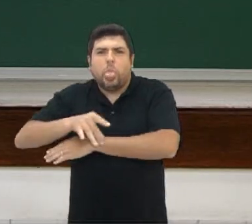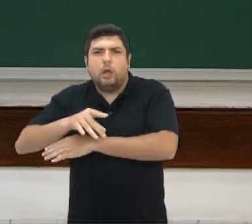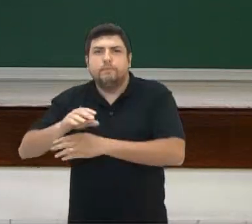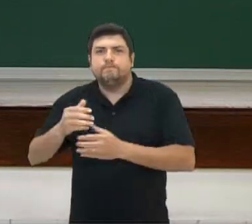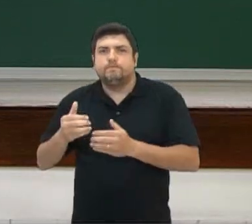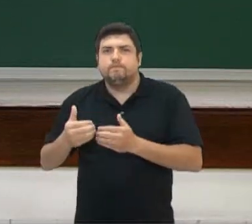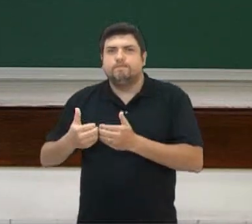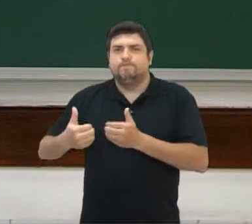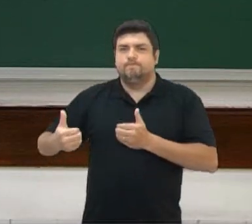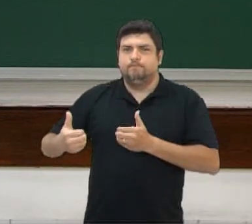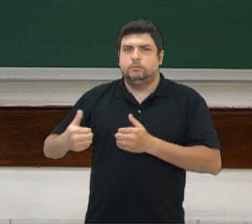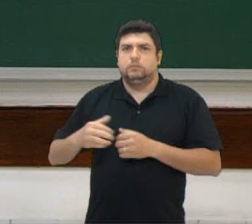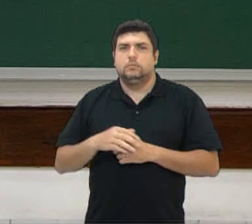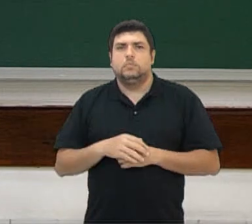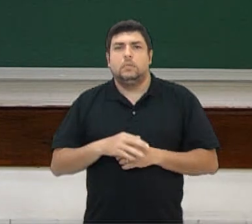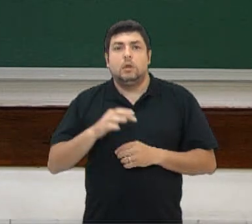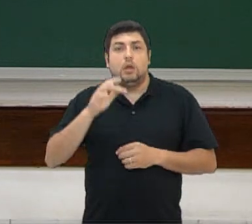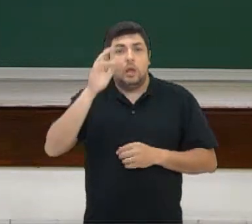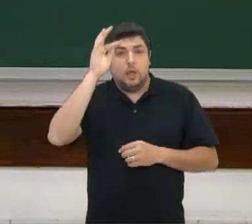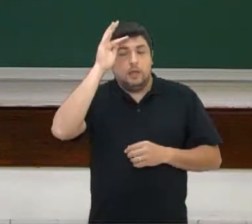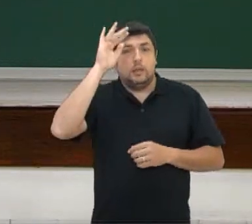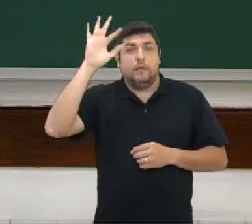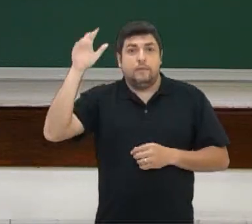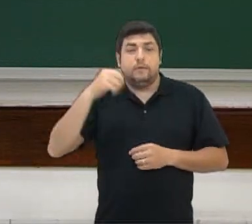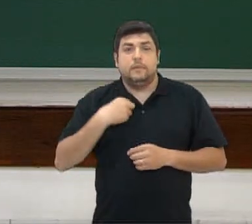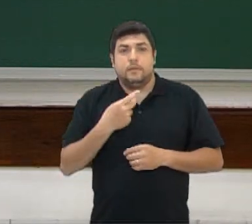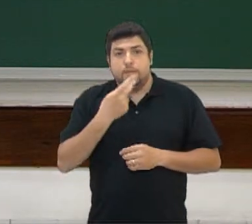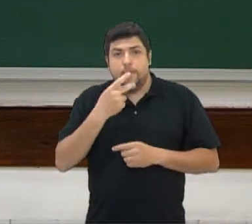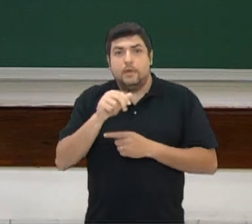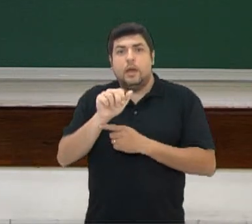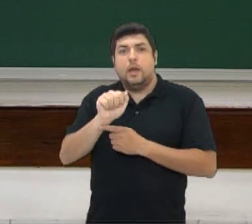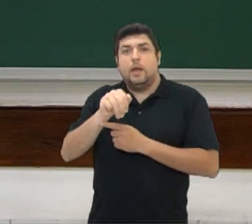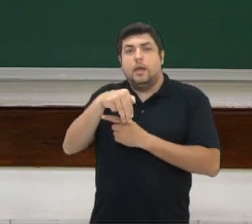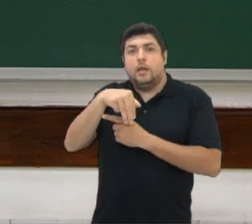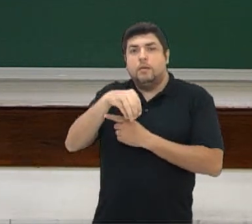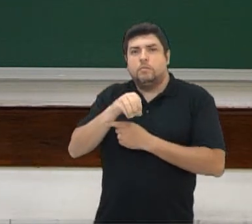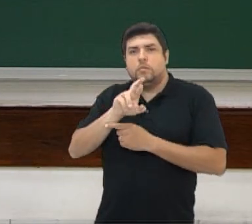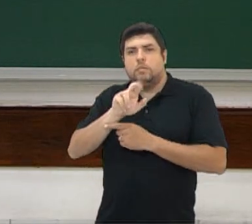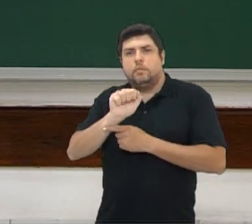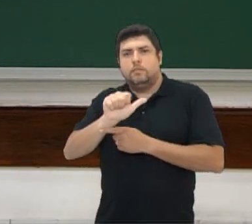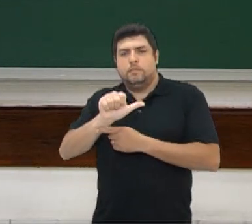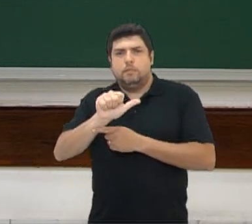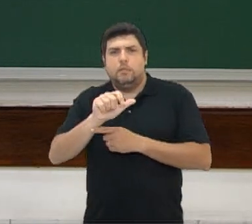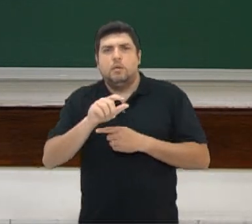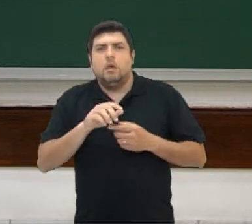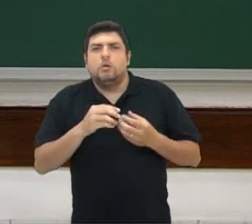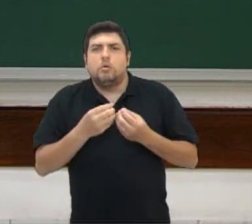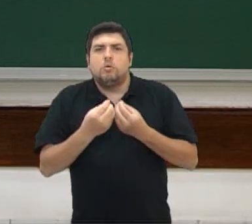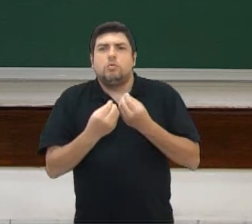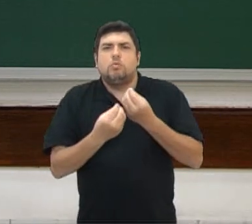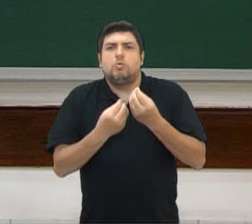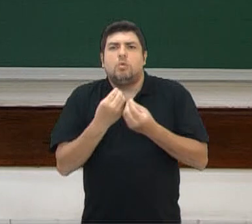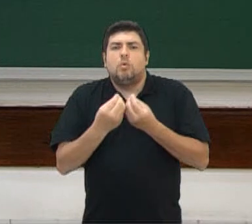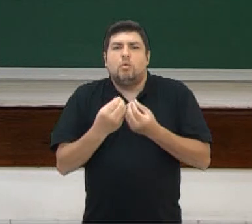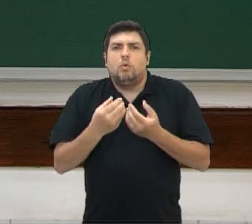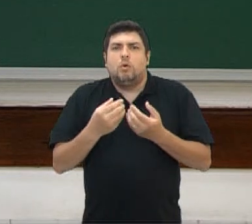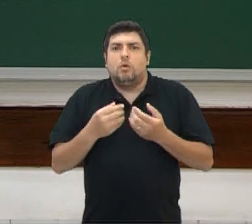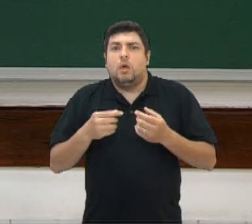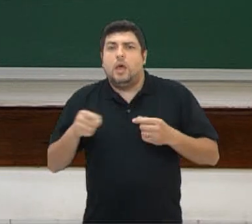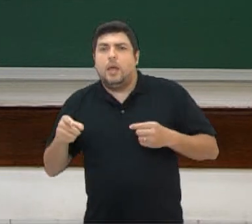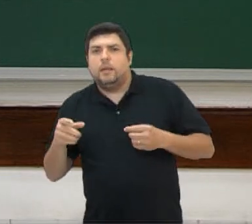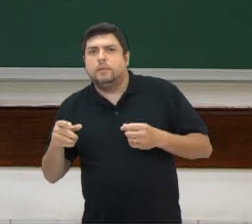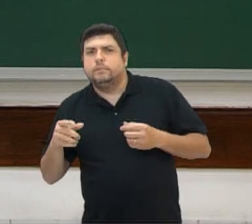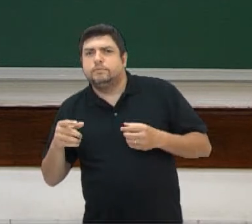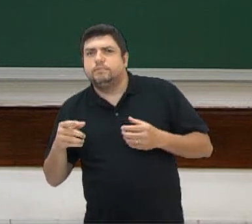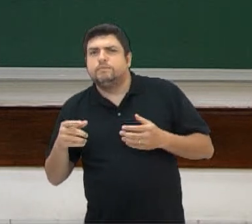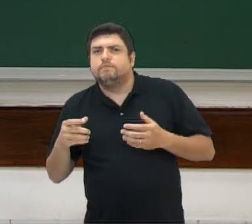de amorais. São aquelas que não têm capacidade de ser julgadas moralmente, né? Nem como certo, nem como errado. Mas elas são